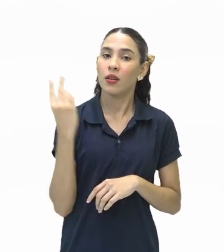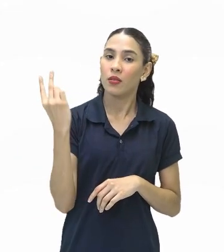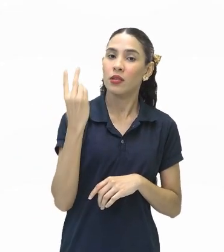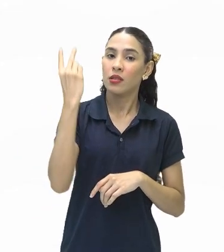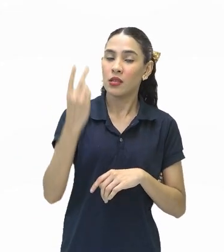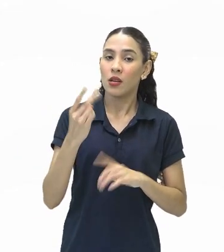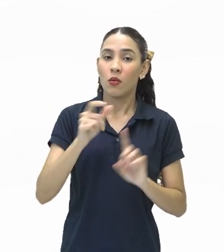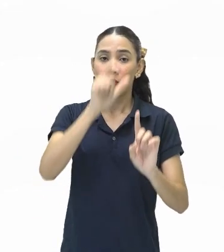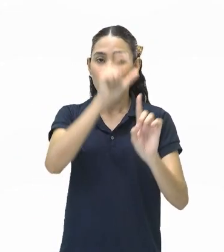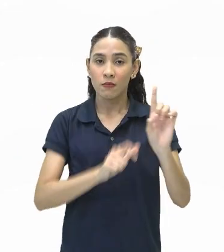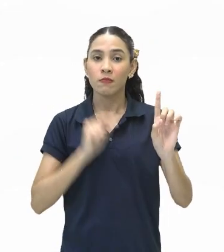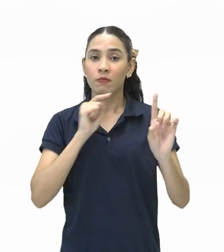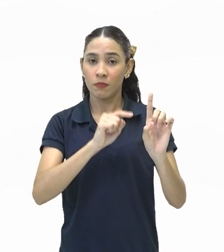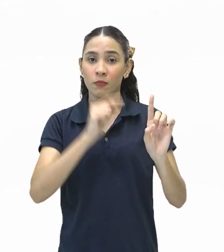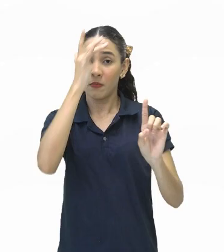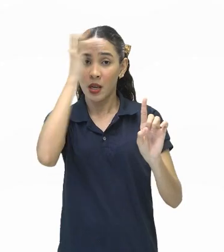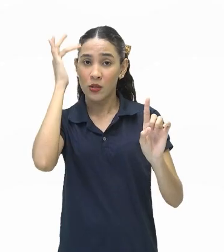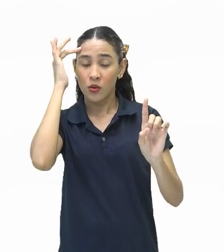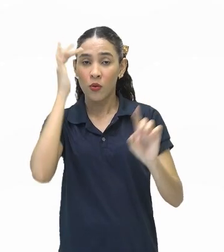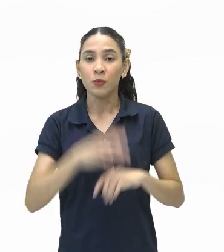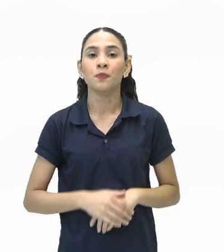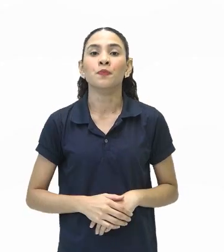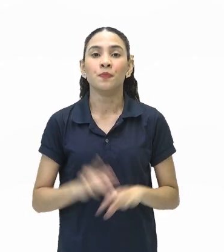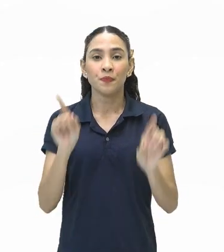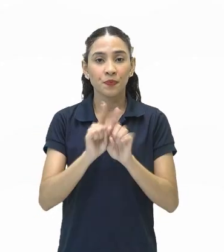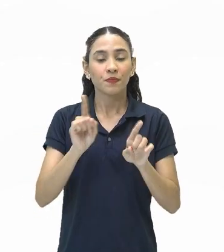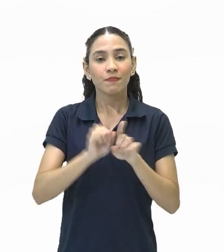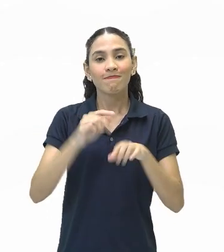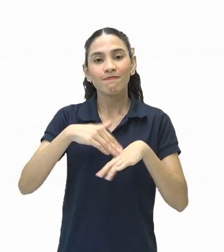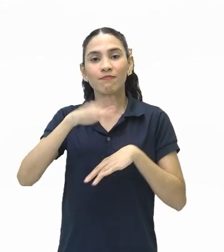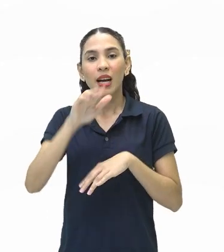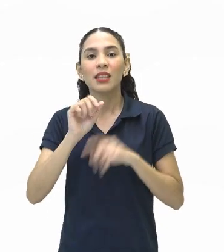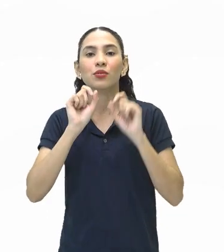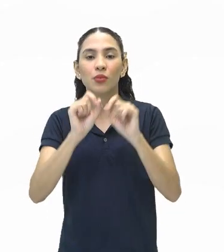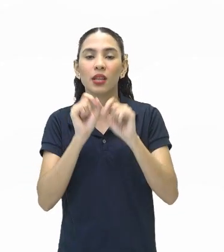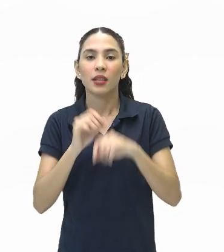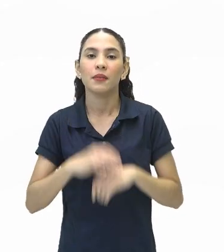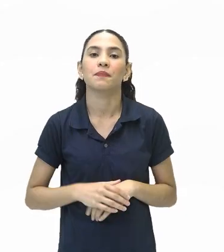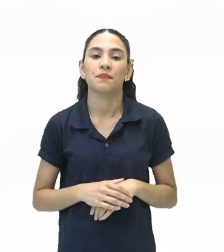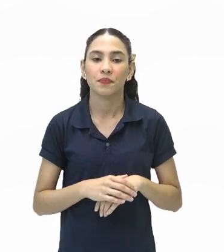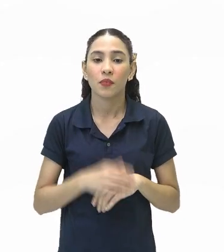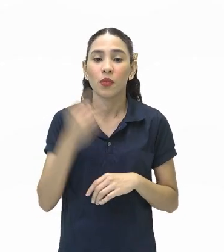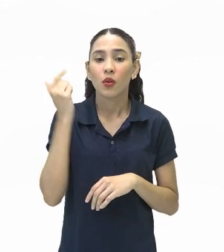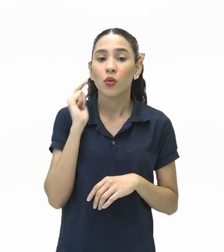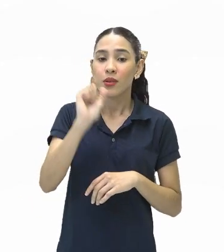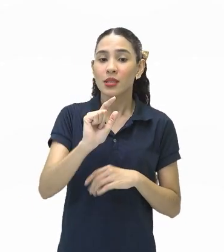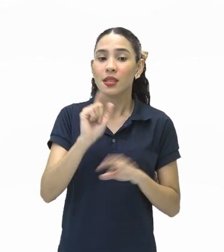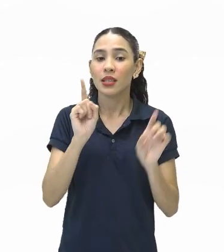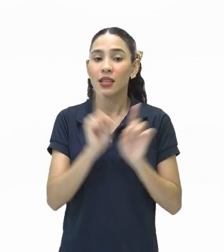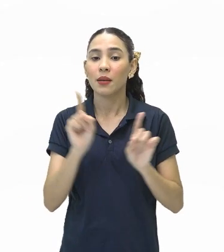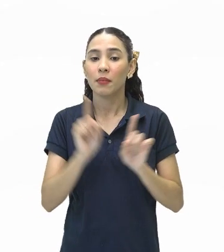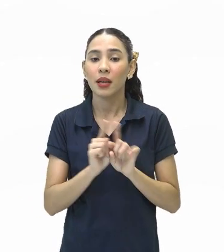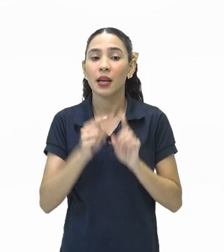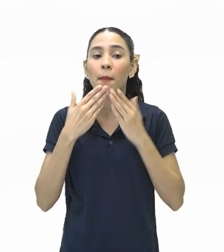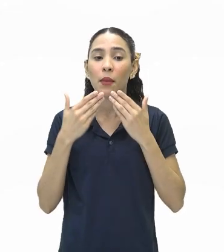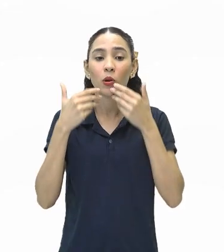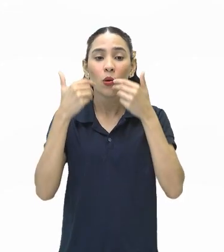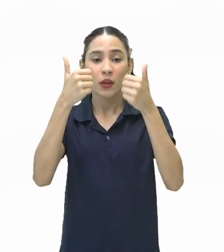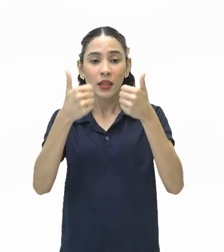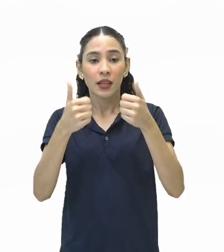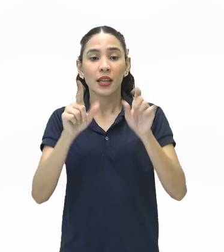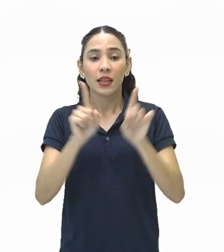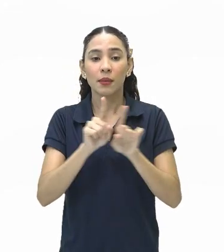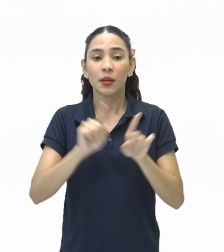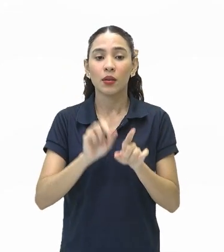valorização do indivíduo e uma das mais razoáveis maneiras de se alcançar a